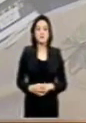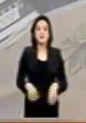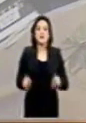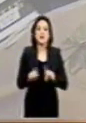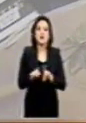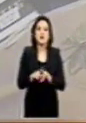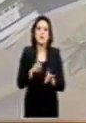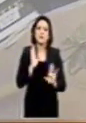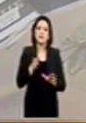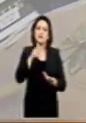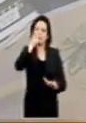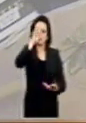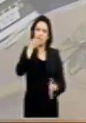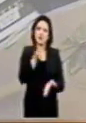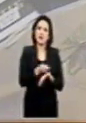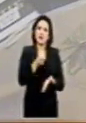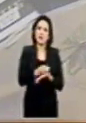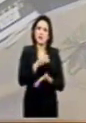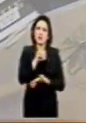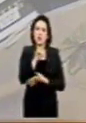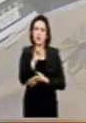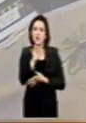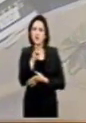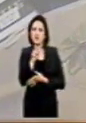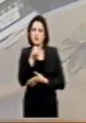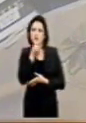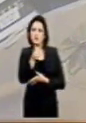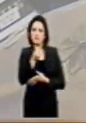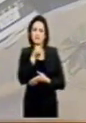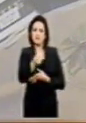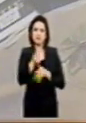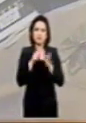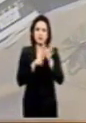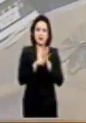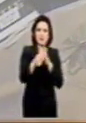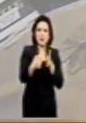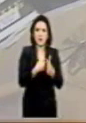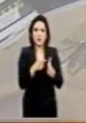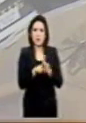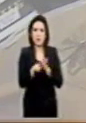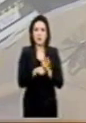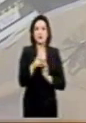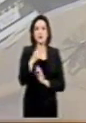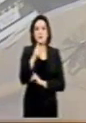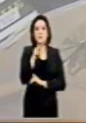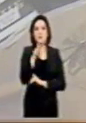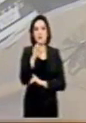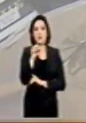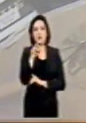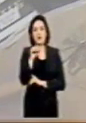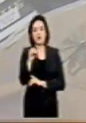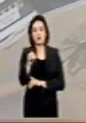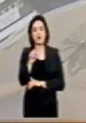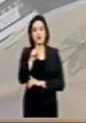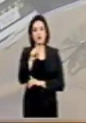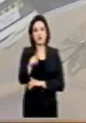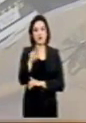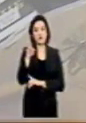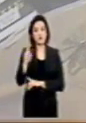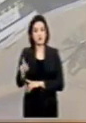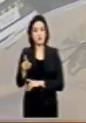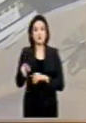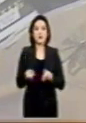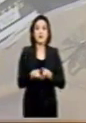determinou a oitiva da Procuradoria-Geral da República quanto ao pleito de restituição dos bens